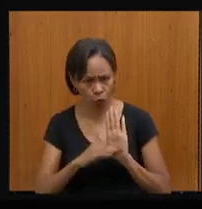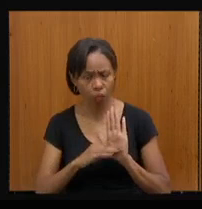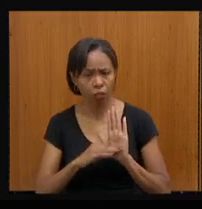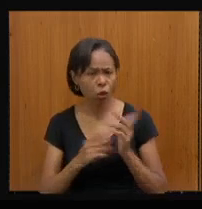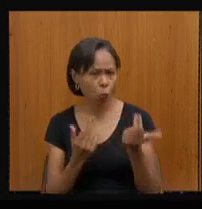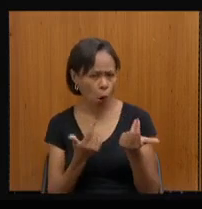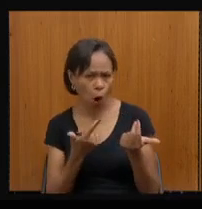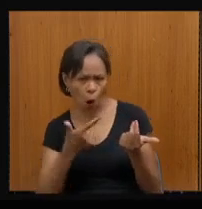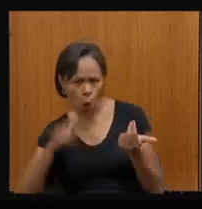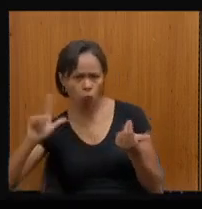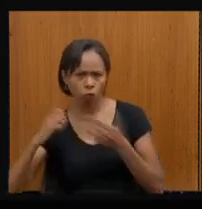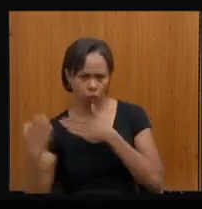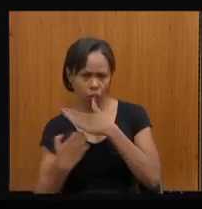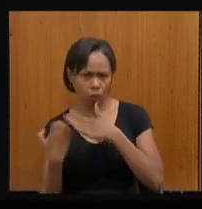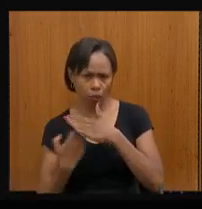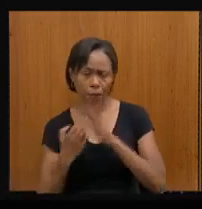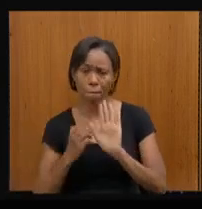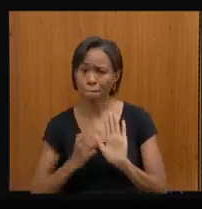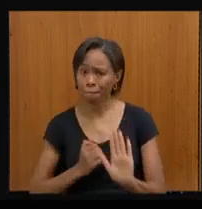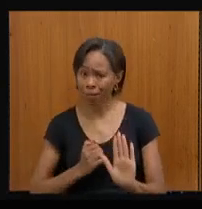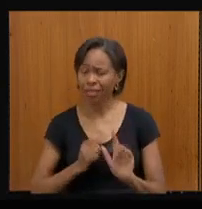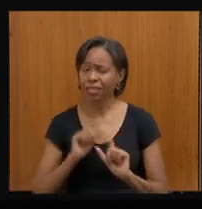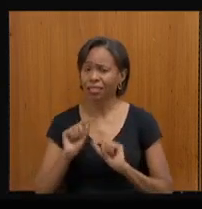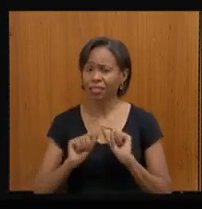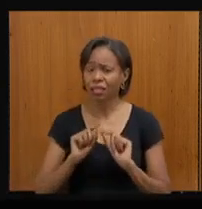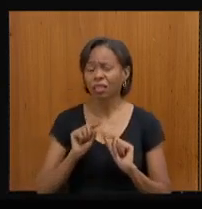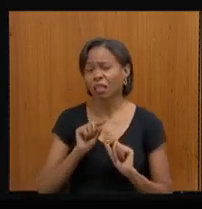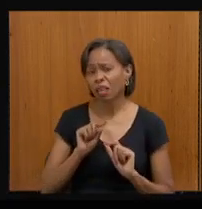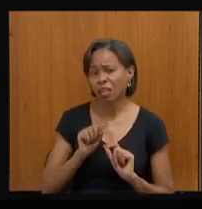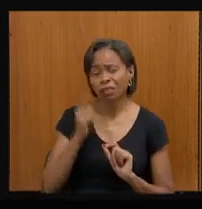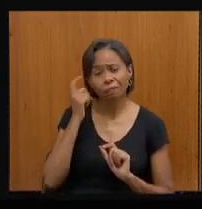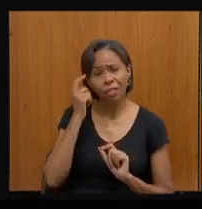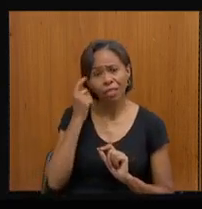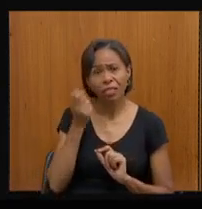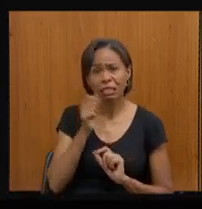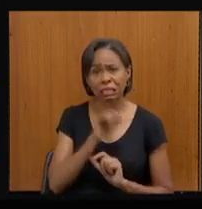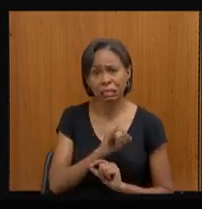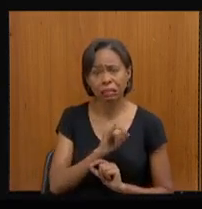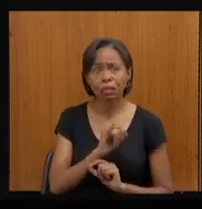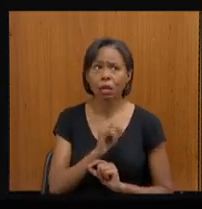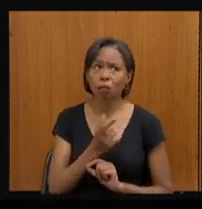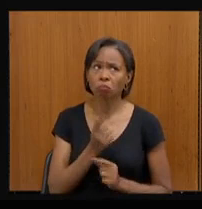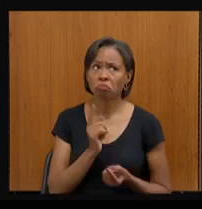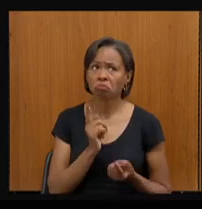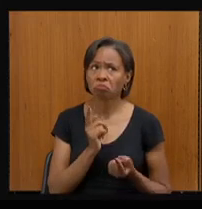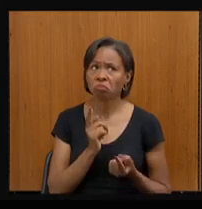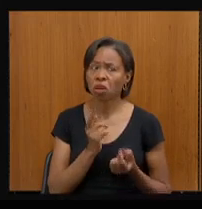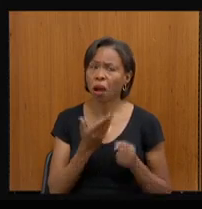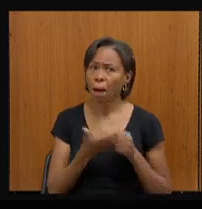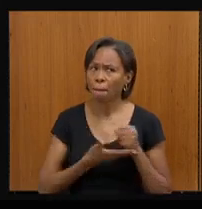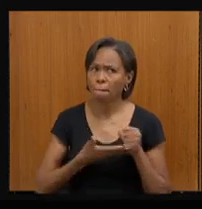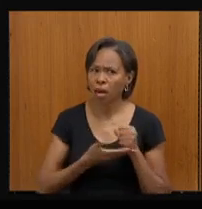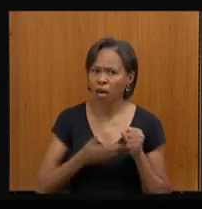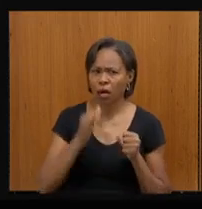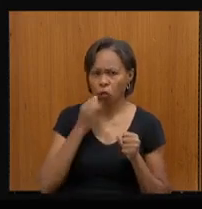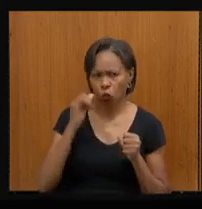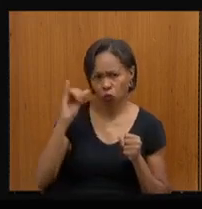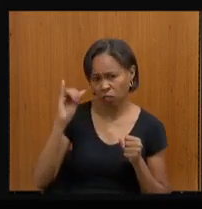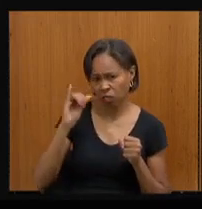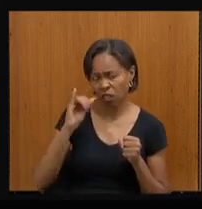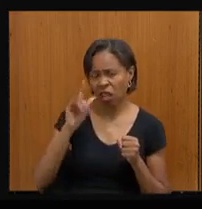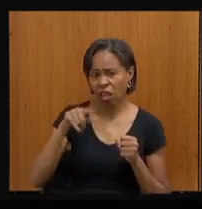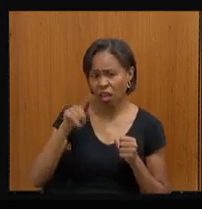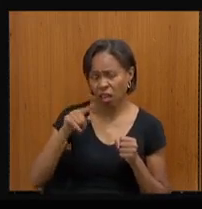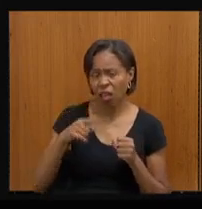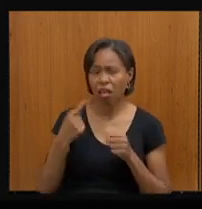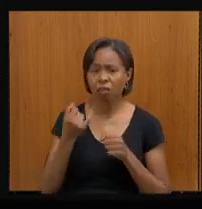exclui só que existe já definiram que a sua fonte de energia será o projeto